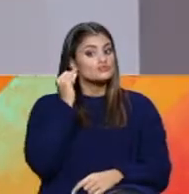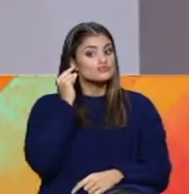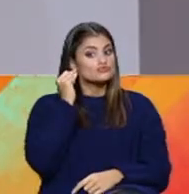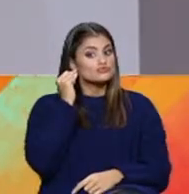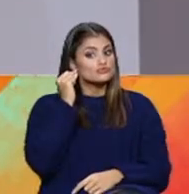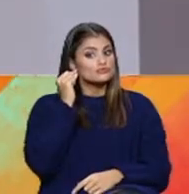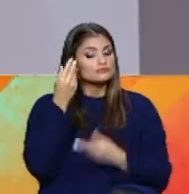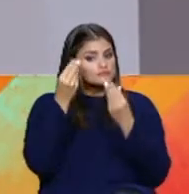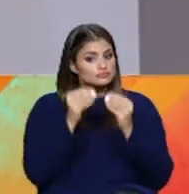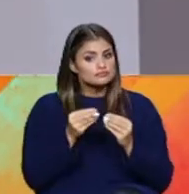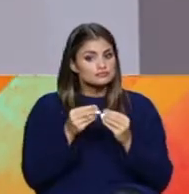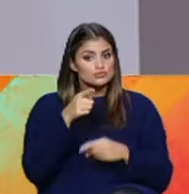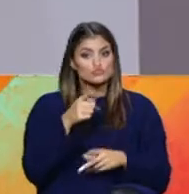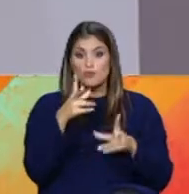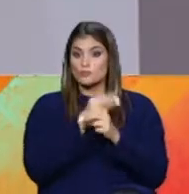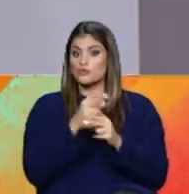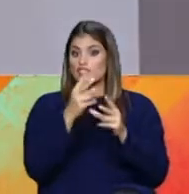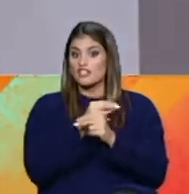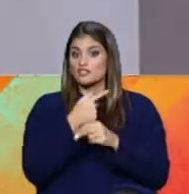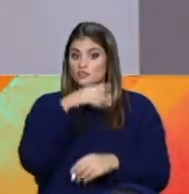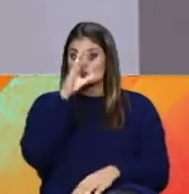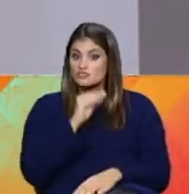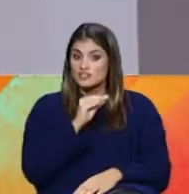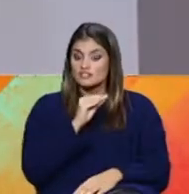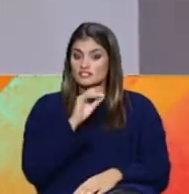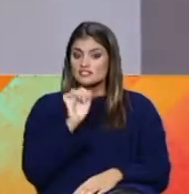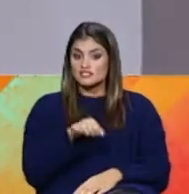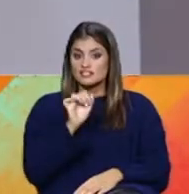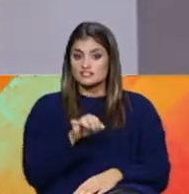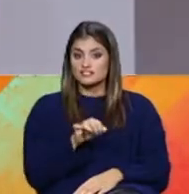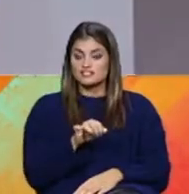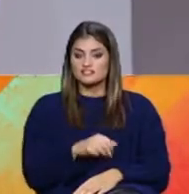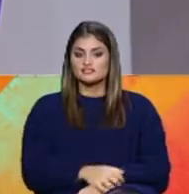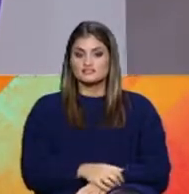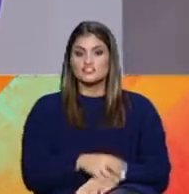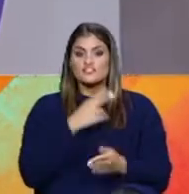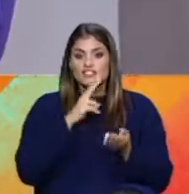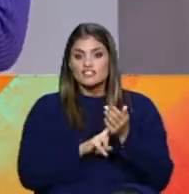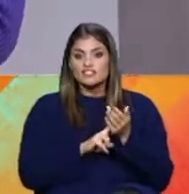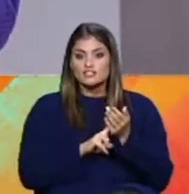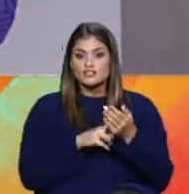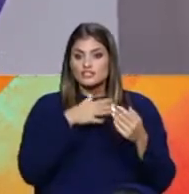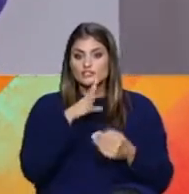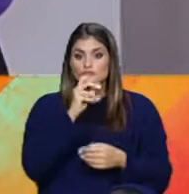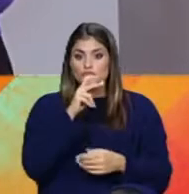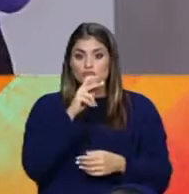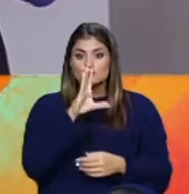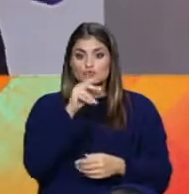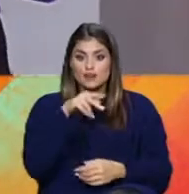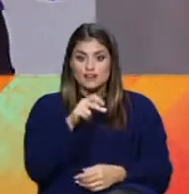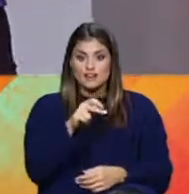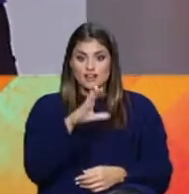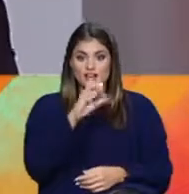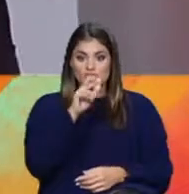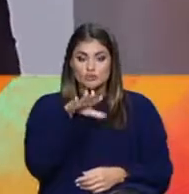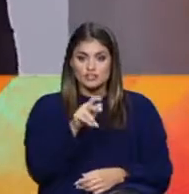Estão a ser feitos. Não sei se estou a perguntar. Estás-me a dar uma novidade. Não sei, são mesmo? São. Carolina. Joana, não sei porque eu chamo sempre Carolina. Joana Carolina. Joana